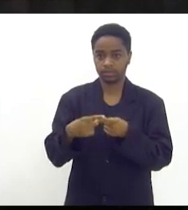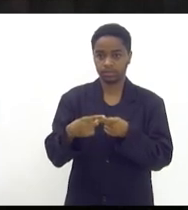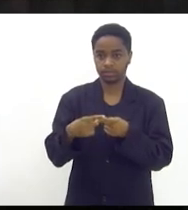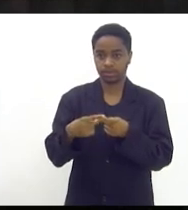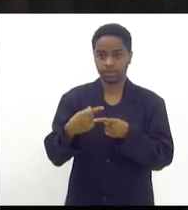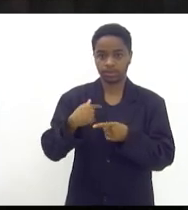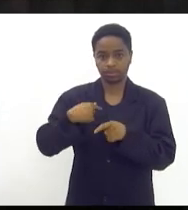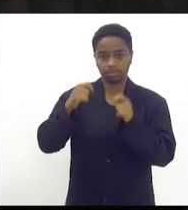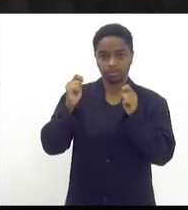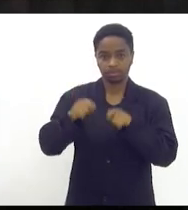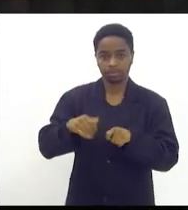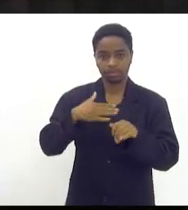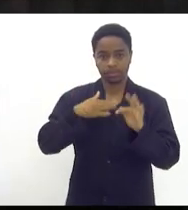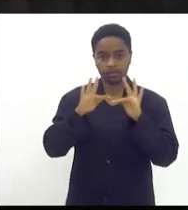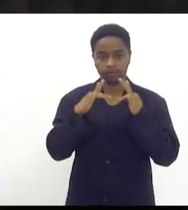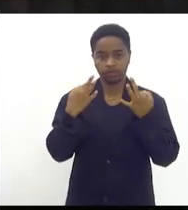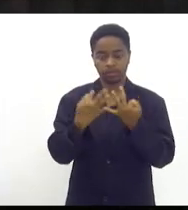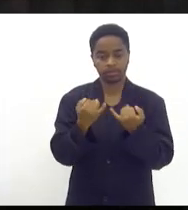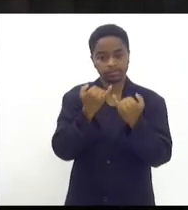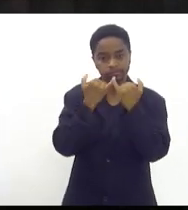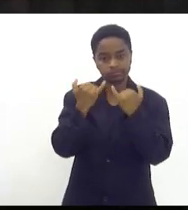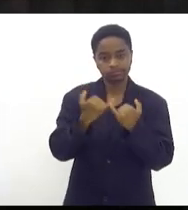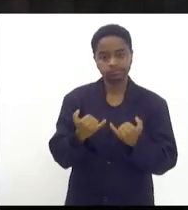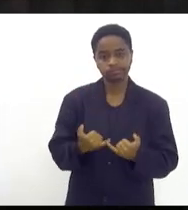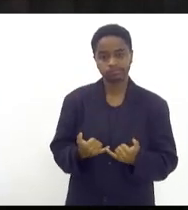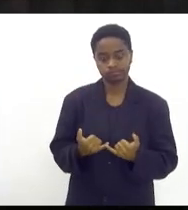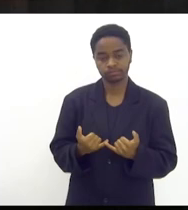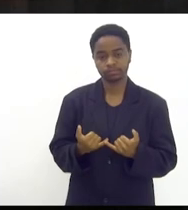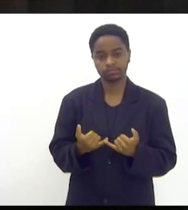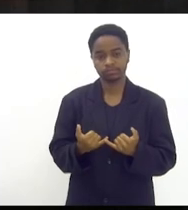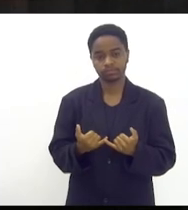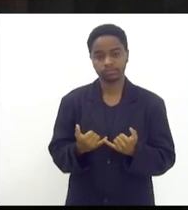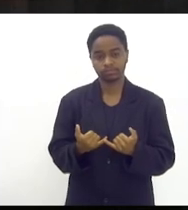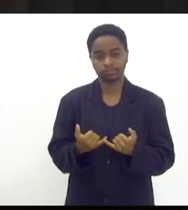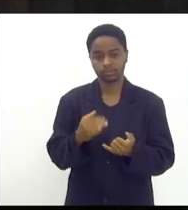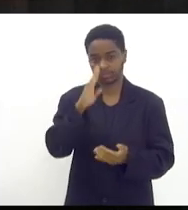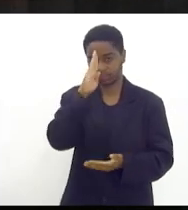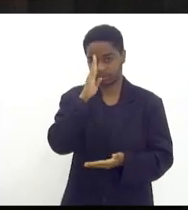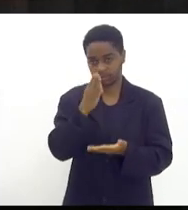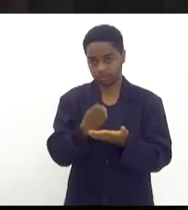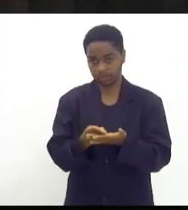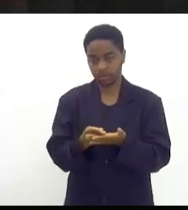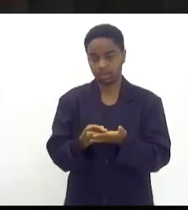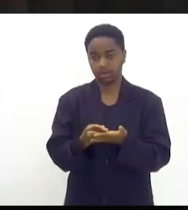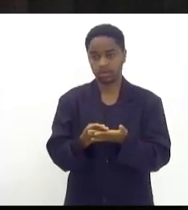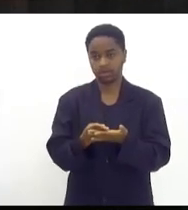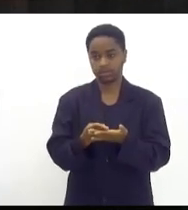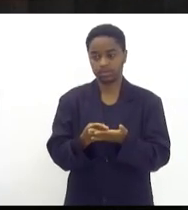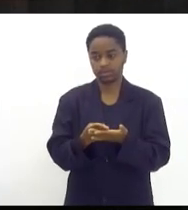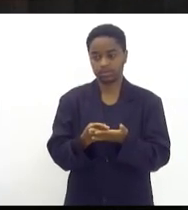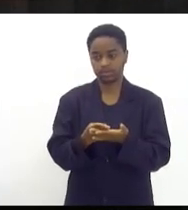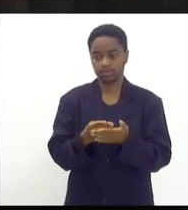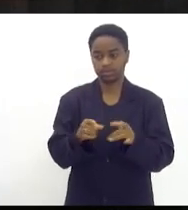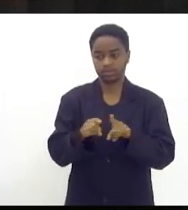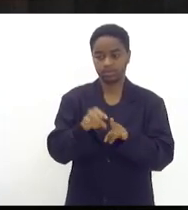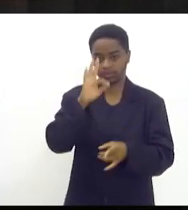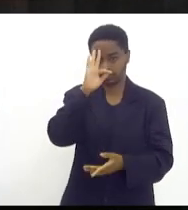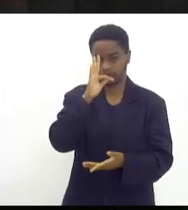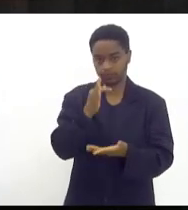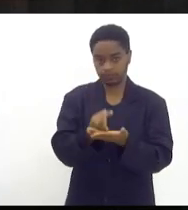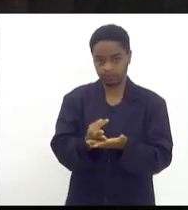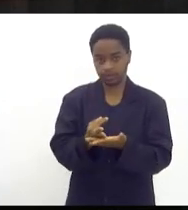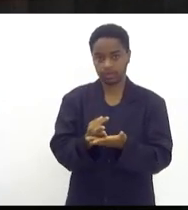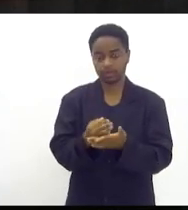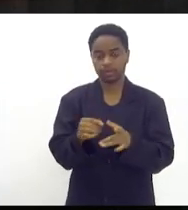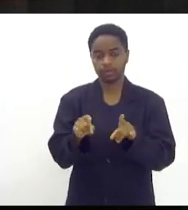A minha família tem uma relação muito próxima de credo, de fé, a